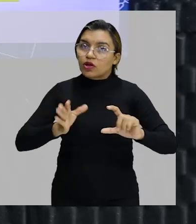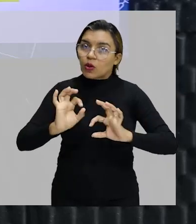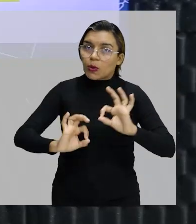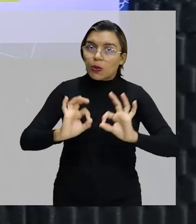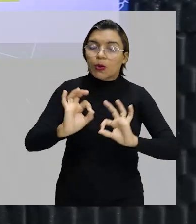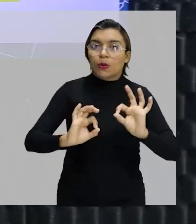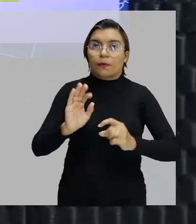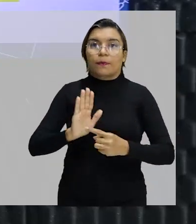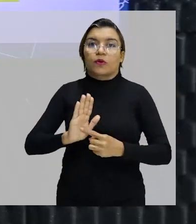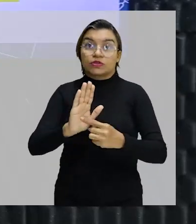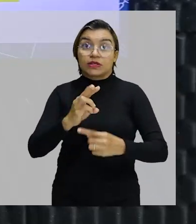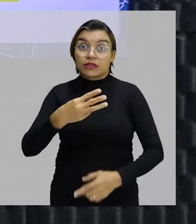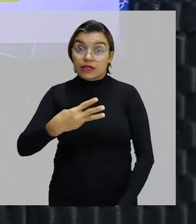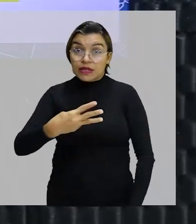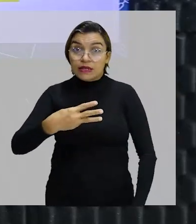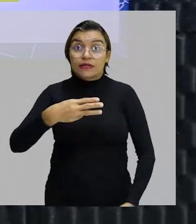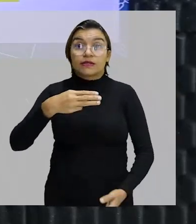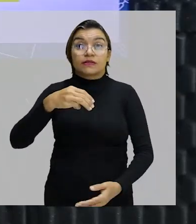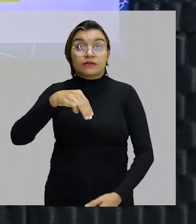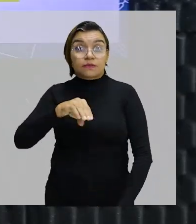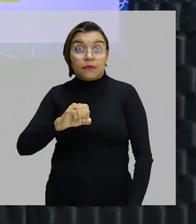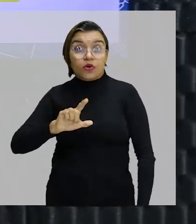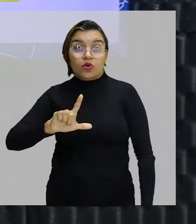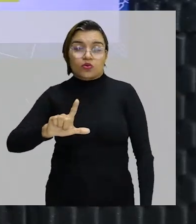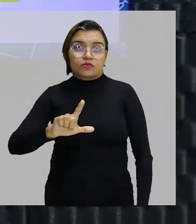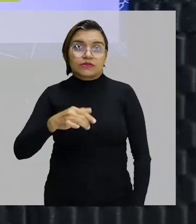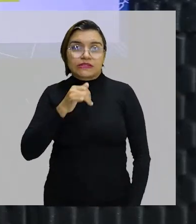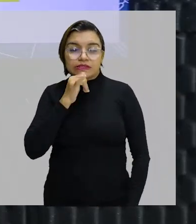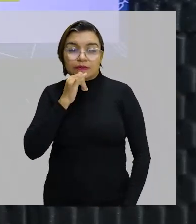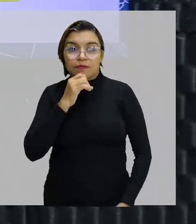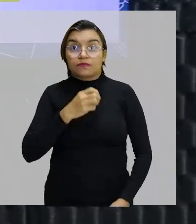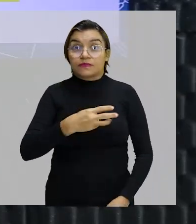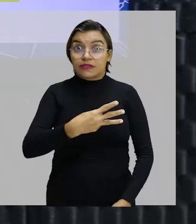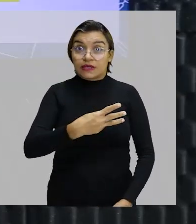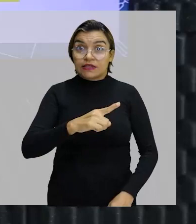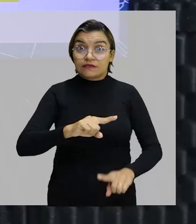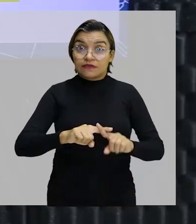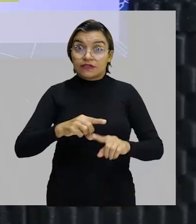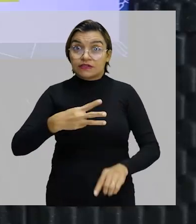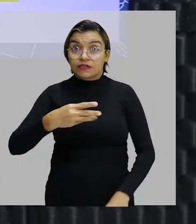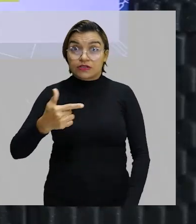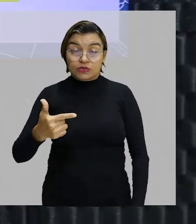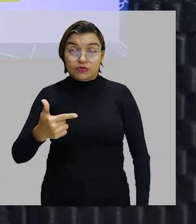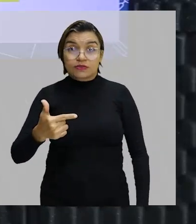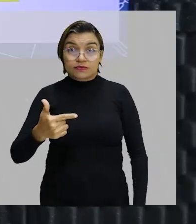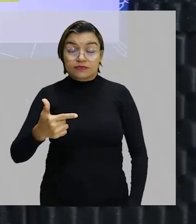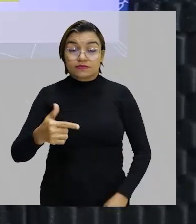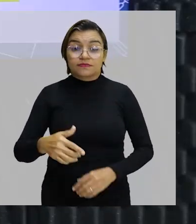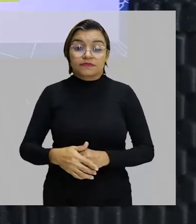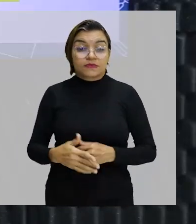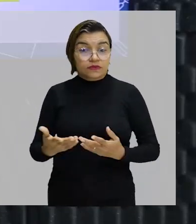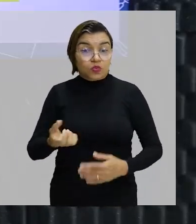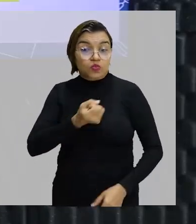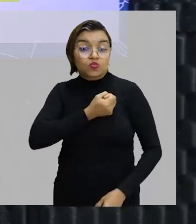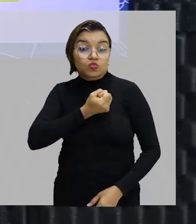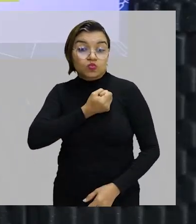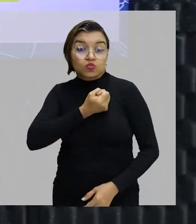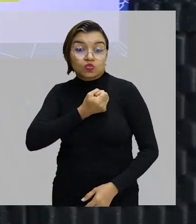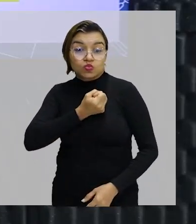temos 3 mols. Então, vai ficar 3 vezes 32. Esse valor